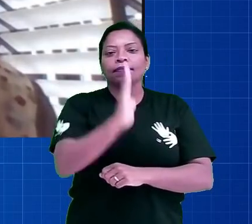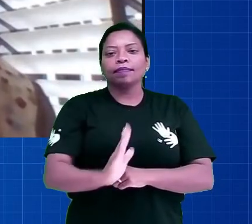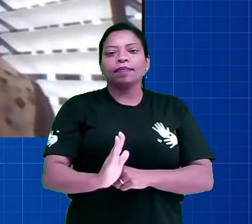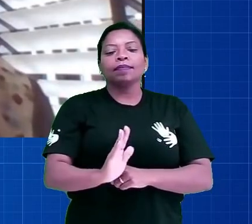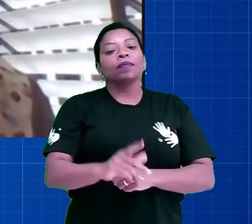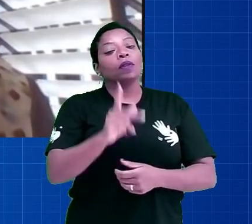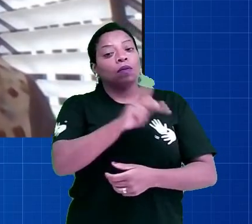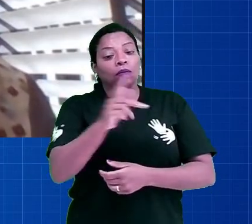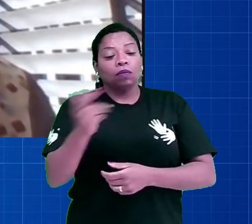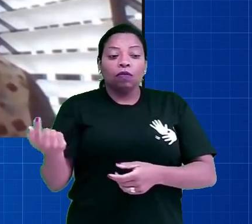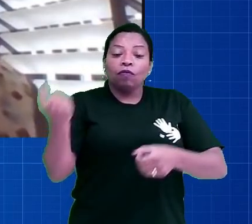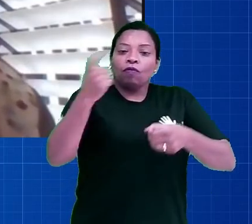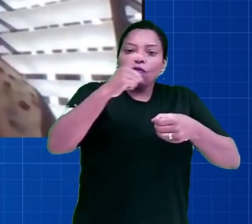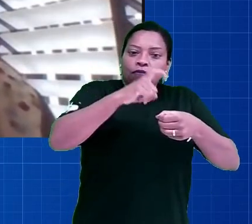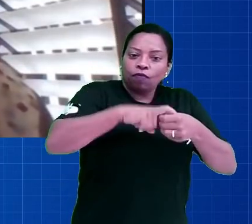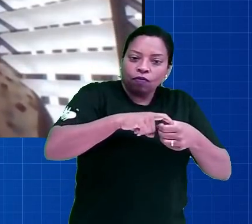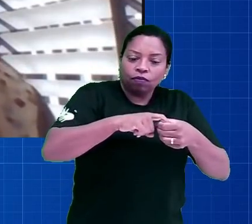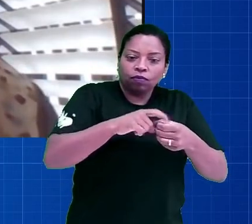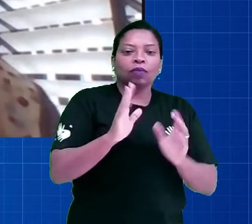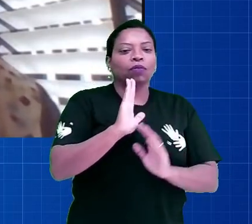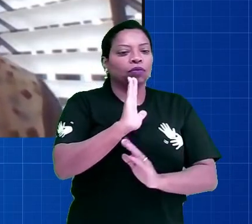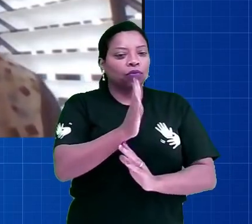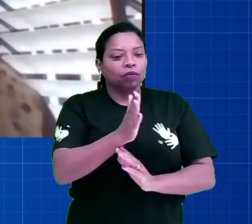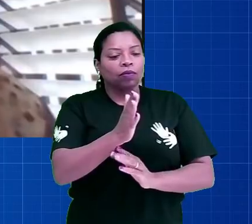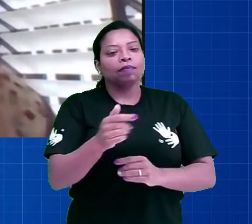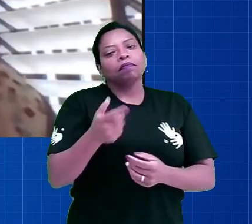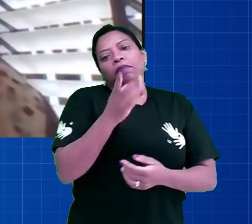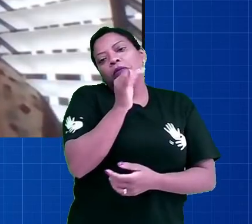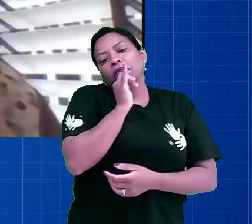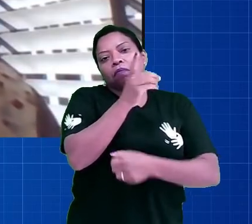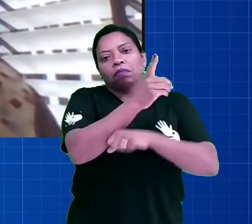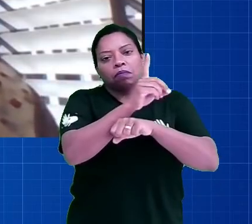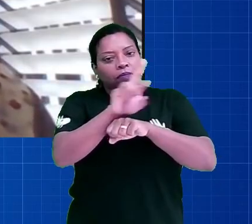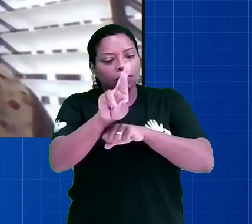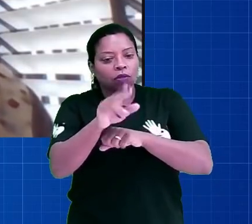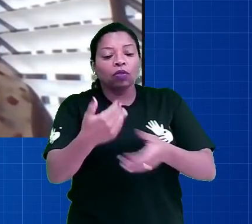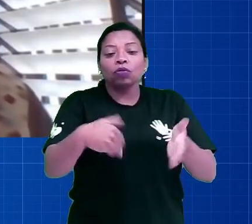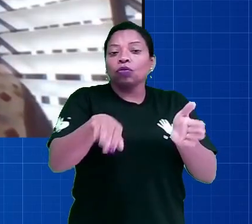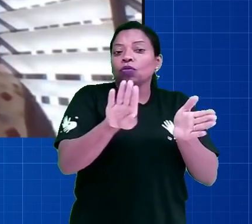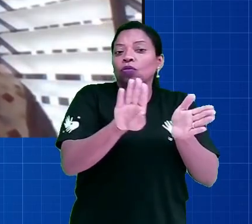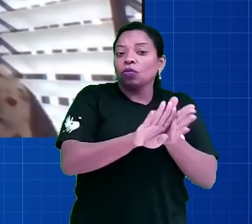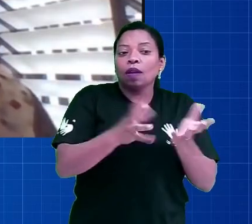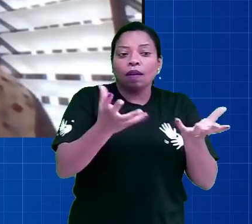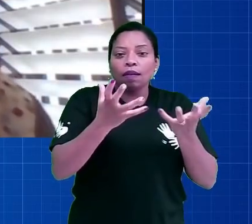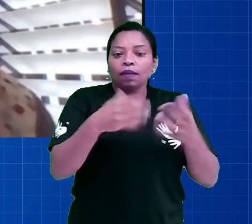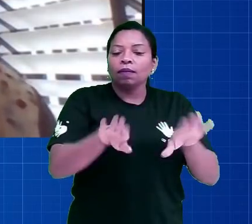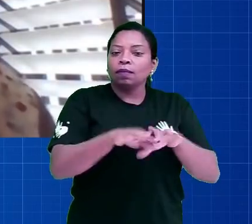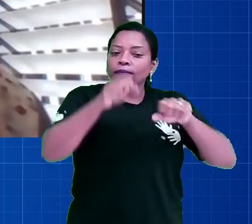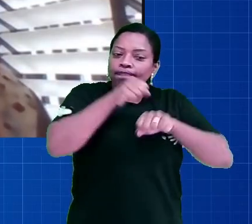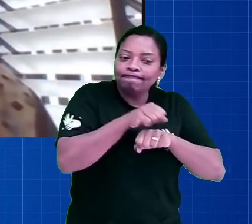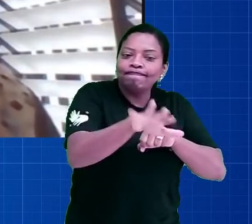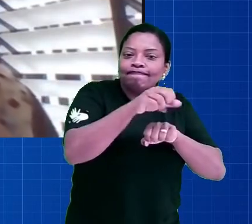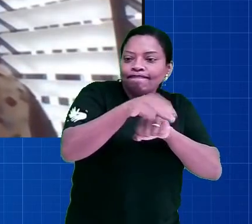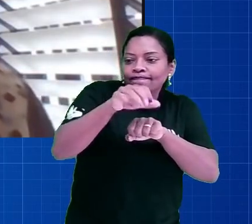os estados do país. A gente percebe que esses professores, quando voltam da sua formação, sobretudo de doutorado, chegam